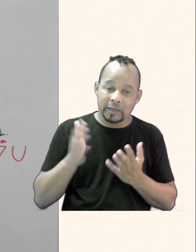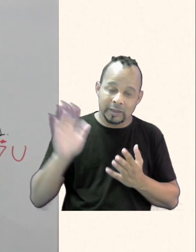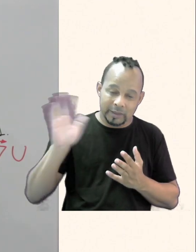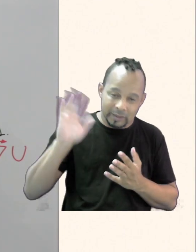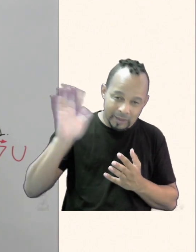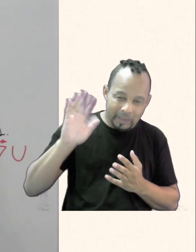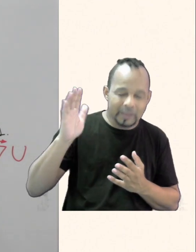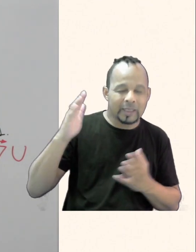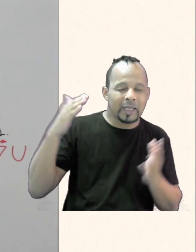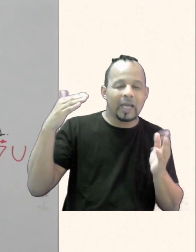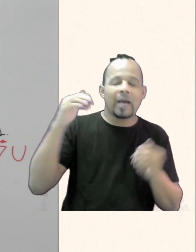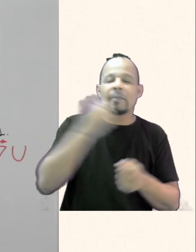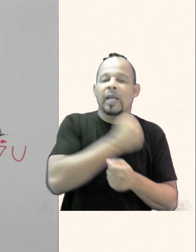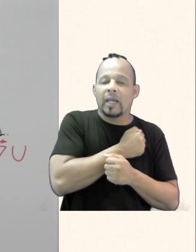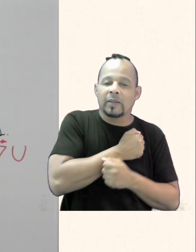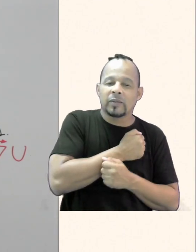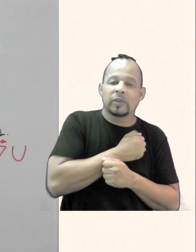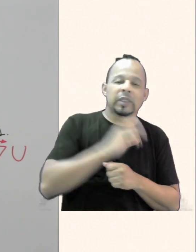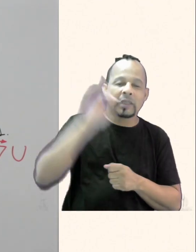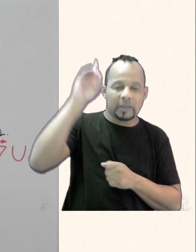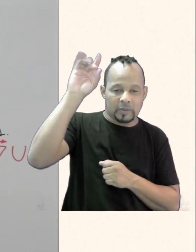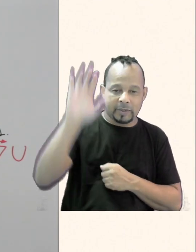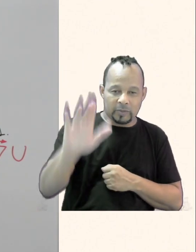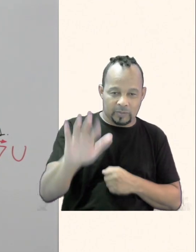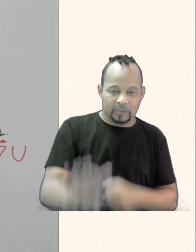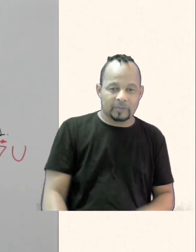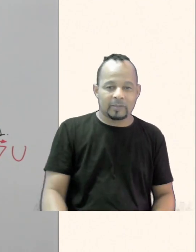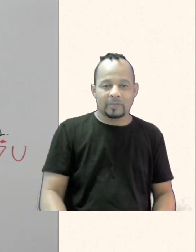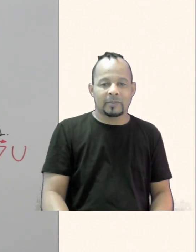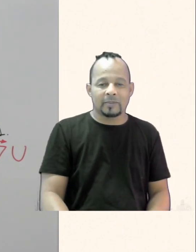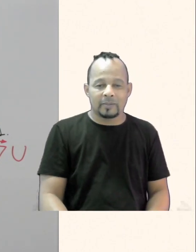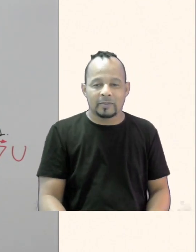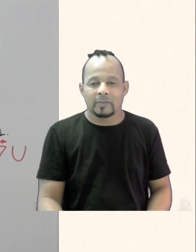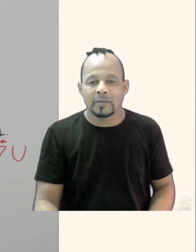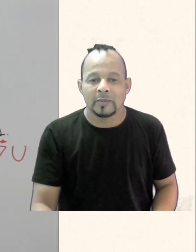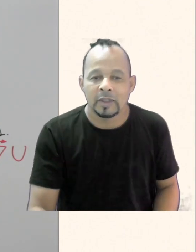Bacana? Muito bem, por hoje é só, um abraço e fiquem com Deus.